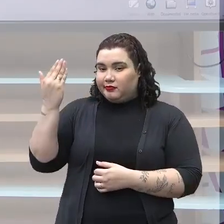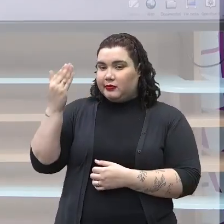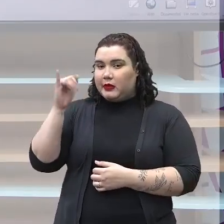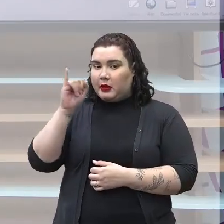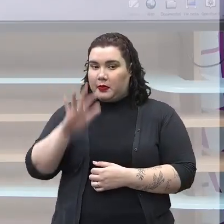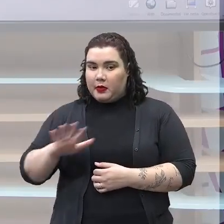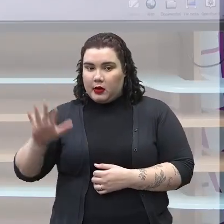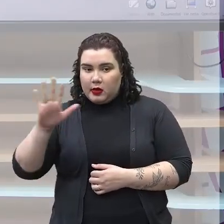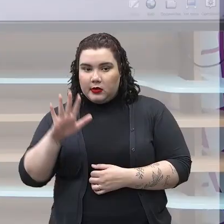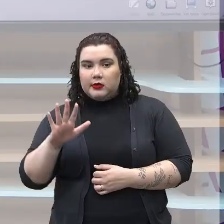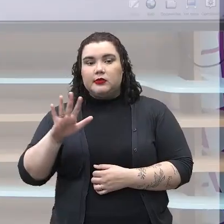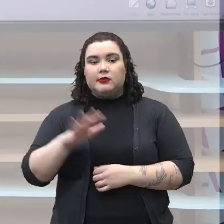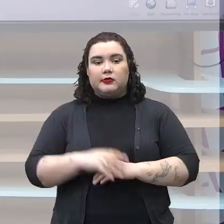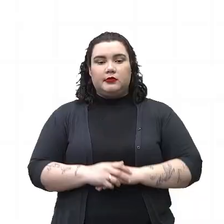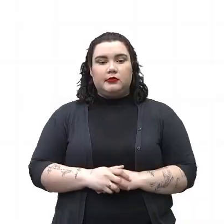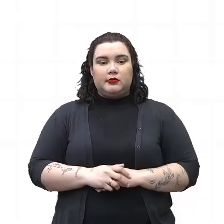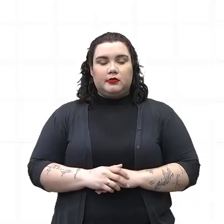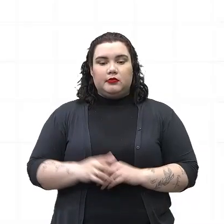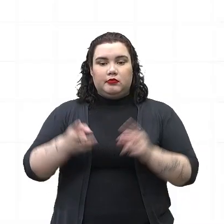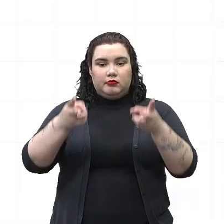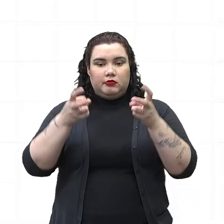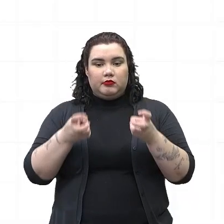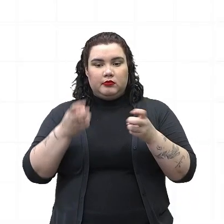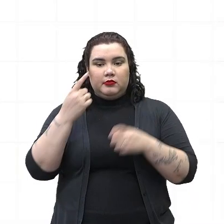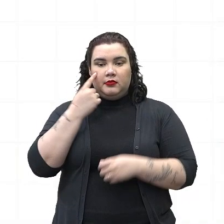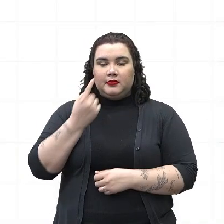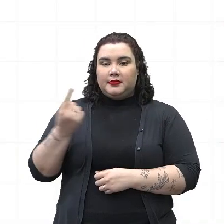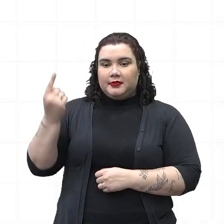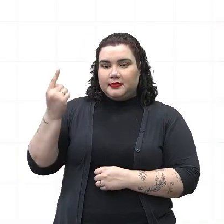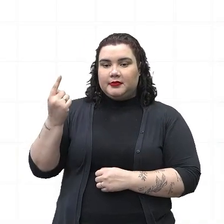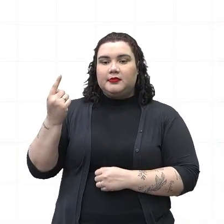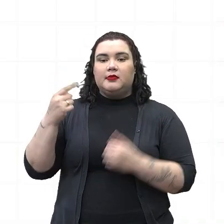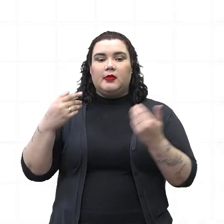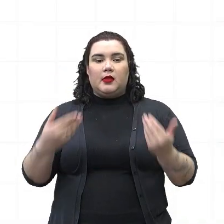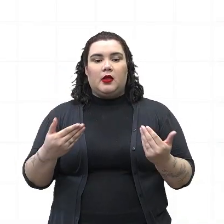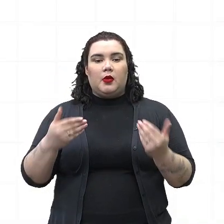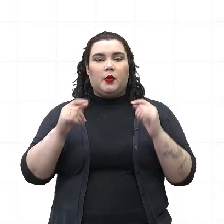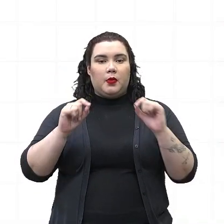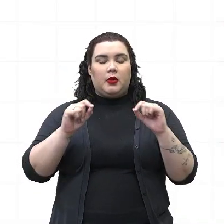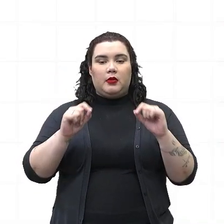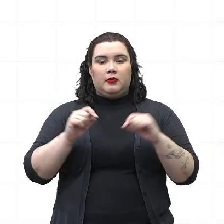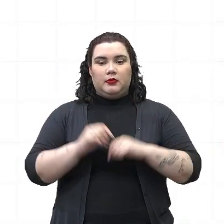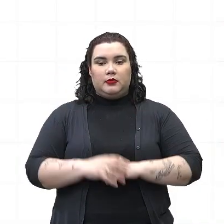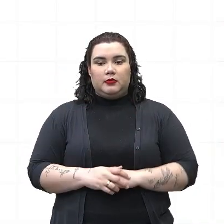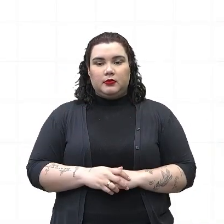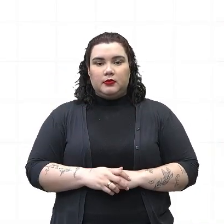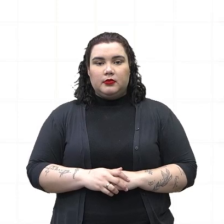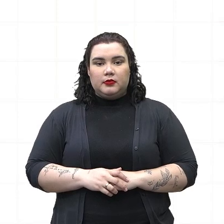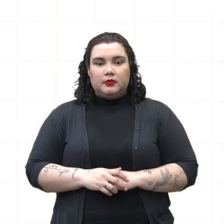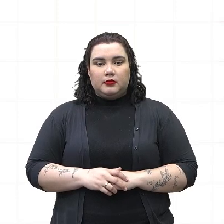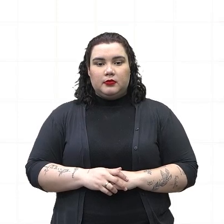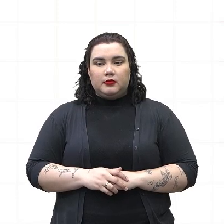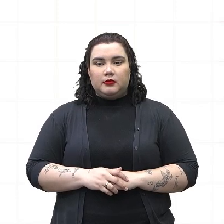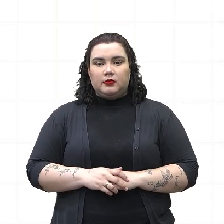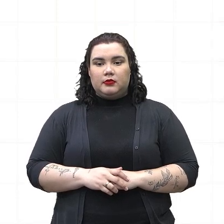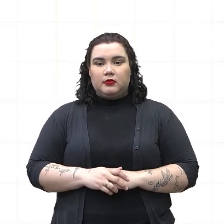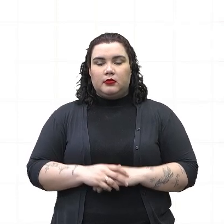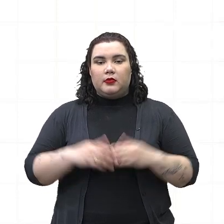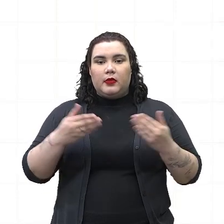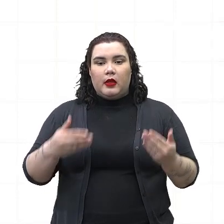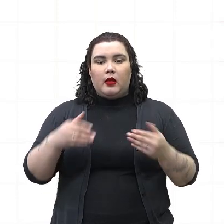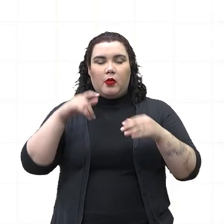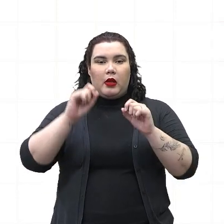vendo apenas na tela agora, né? Vocês vão ver apenas na tela agora, mostra exatamente essas situações